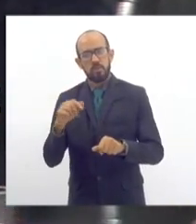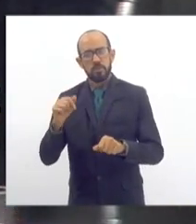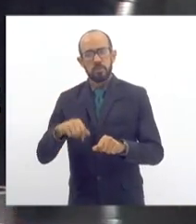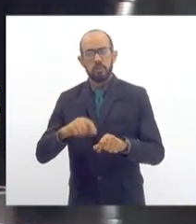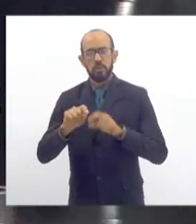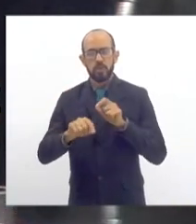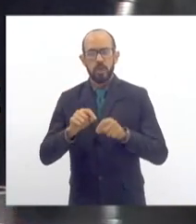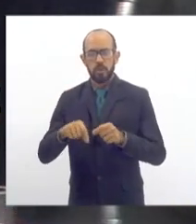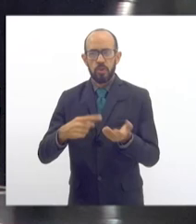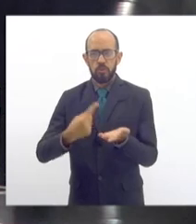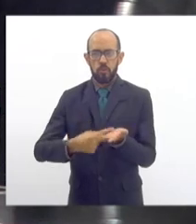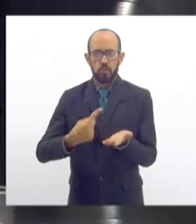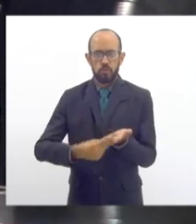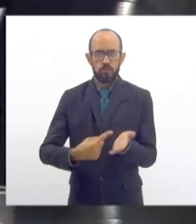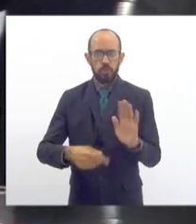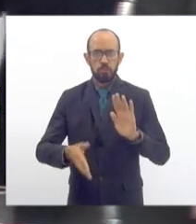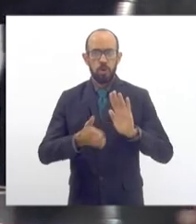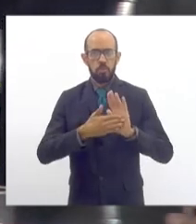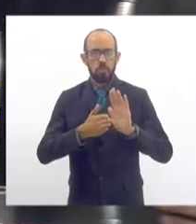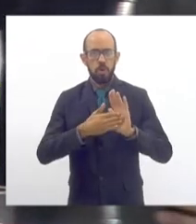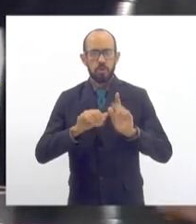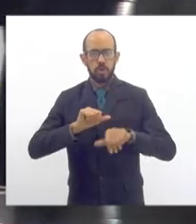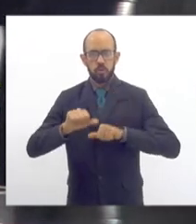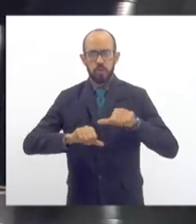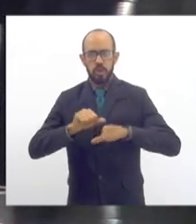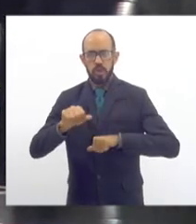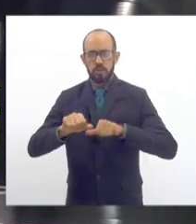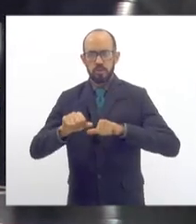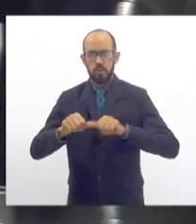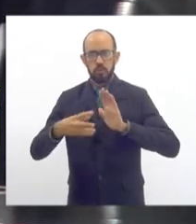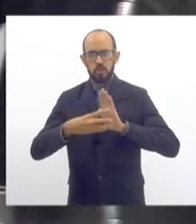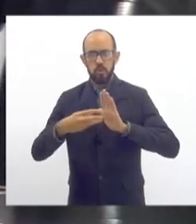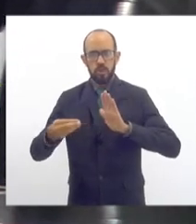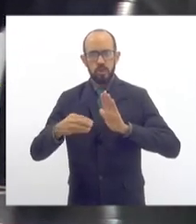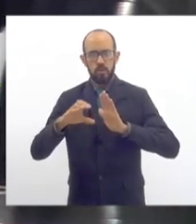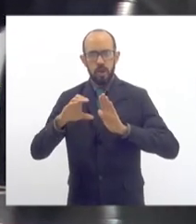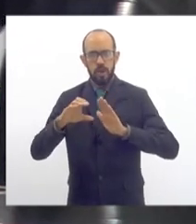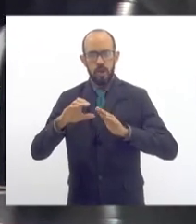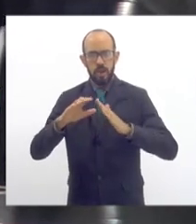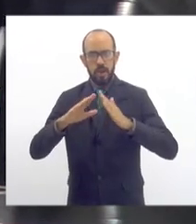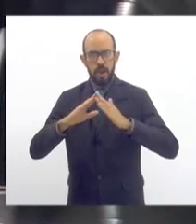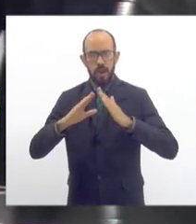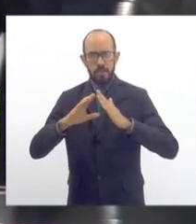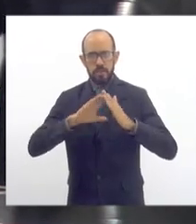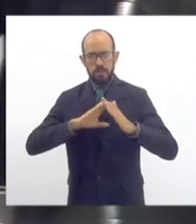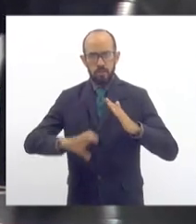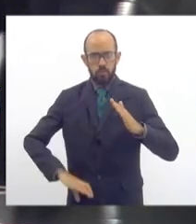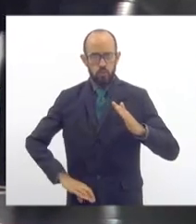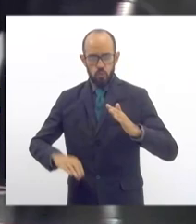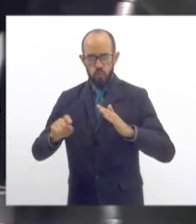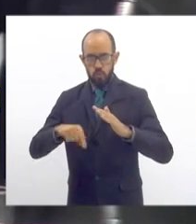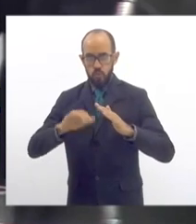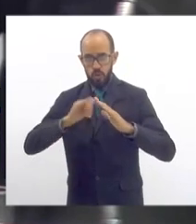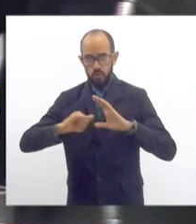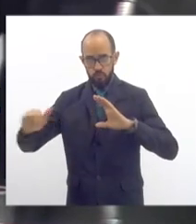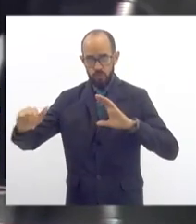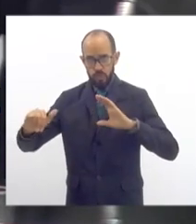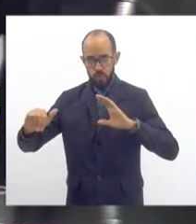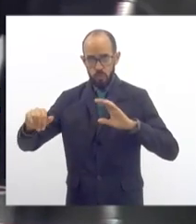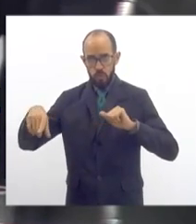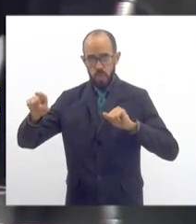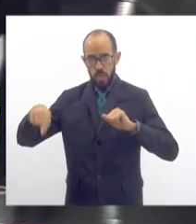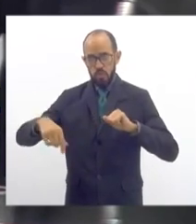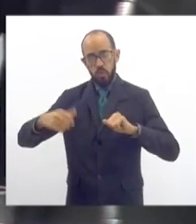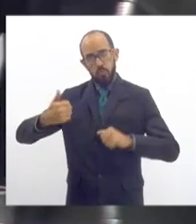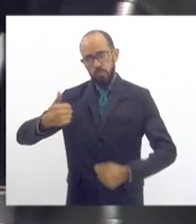sobre o envio da proposta de alteração do plano para a Casa Civil. Evidentemente, o envio dessa proposta para a Casa Civil é só um